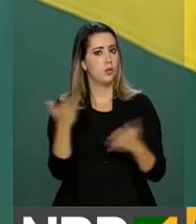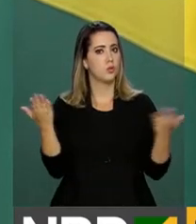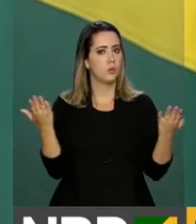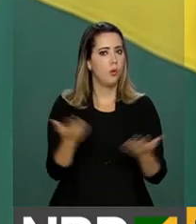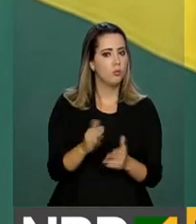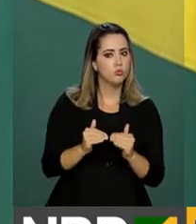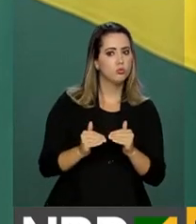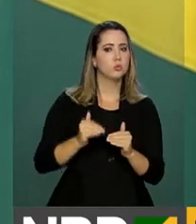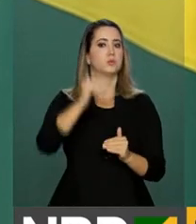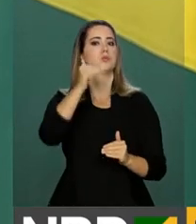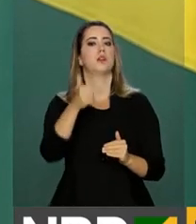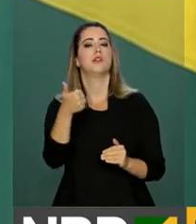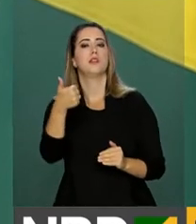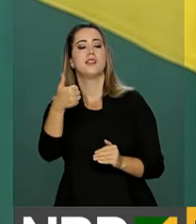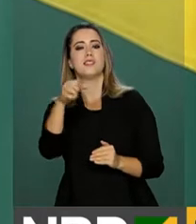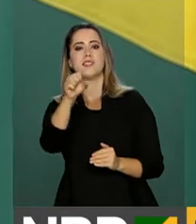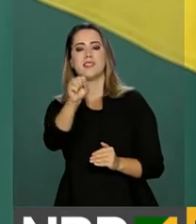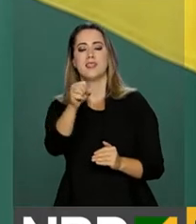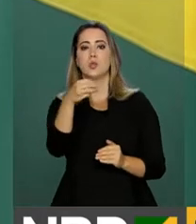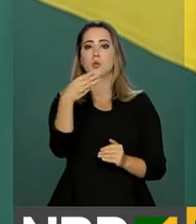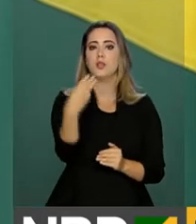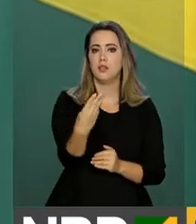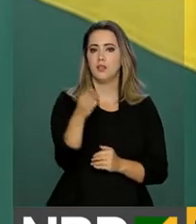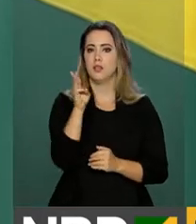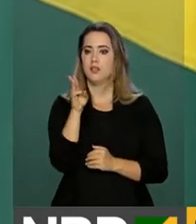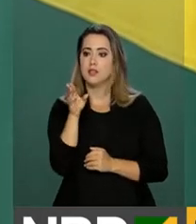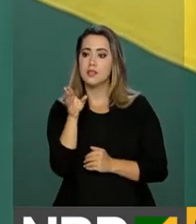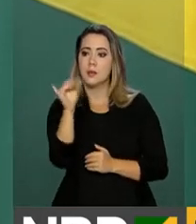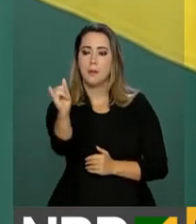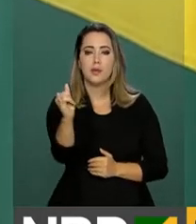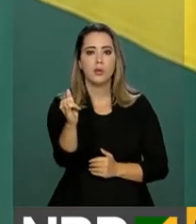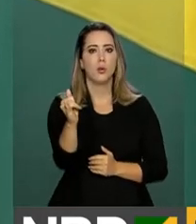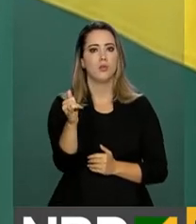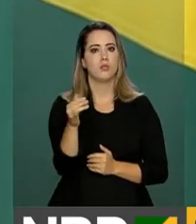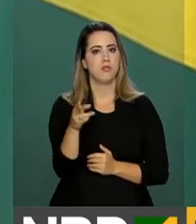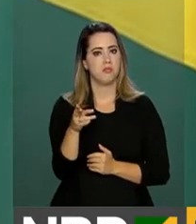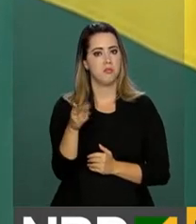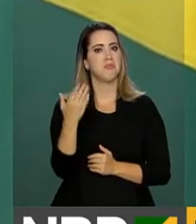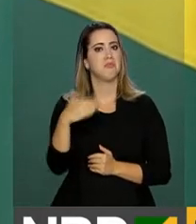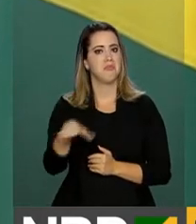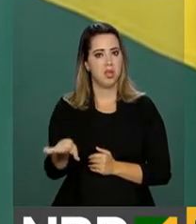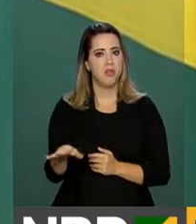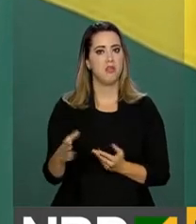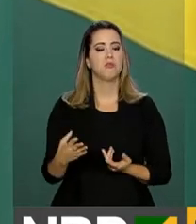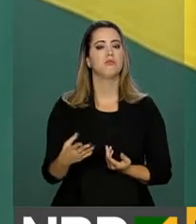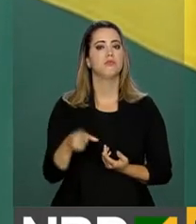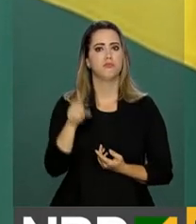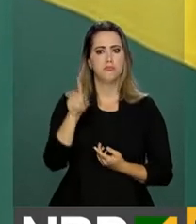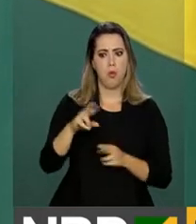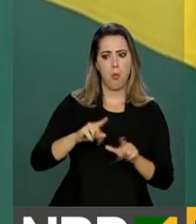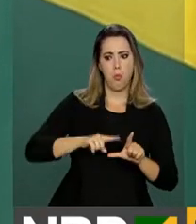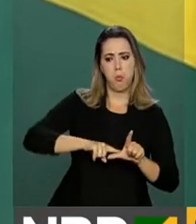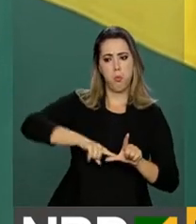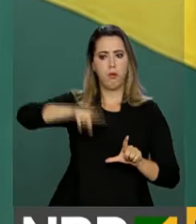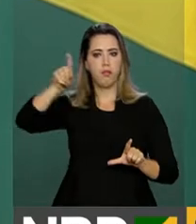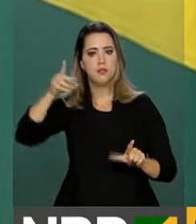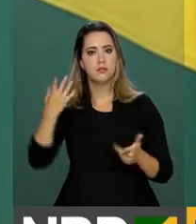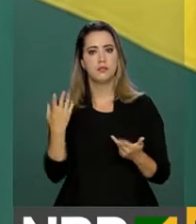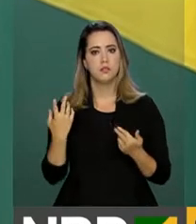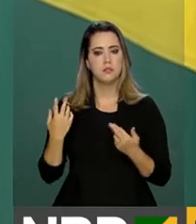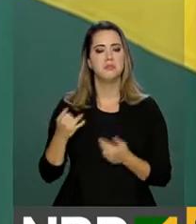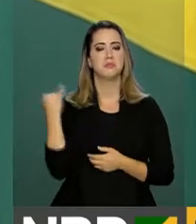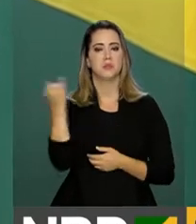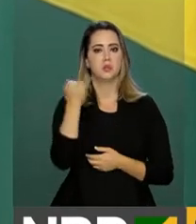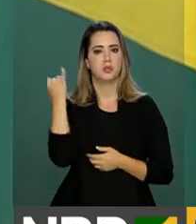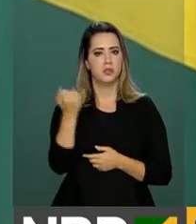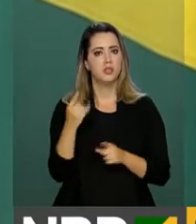183 bilhões e meio portanto uma diferença fundamental as importações de uma bandeira